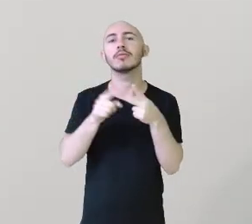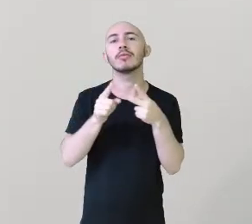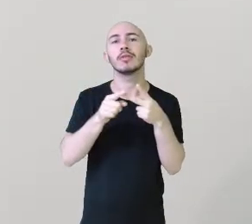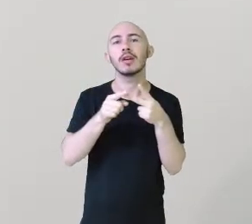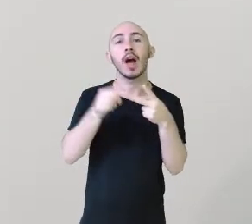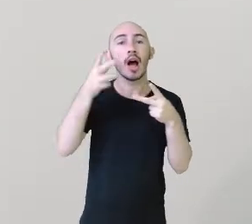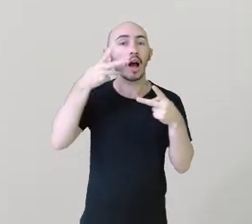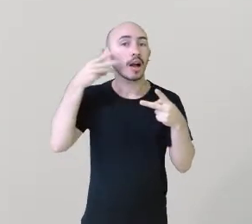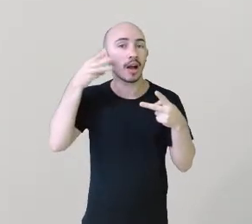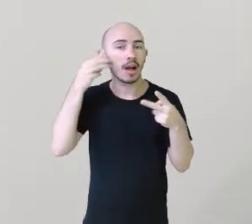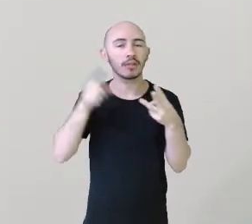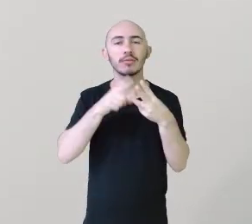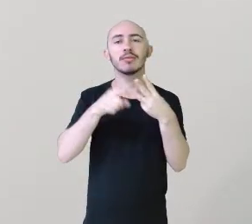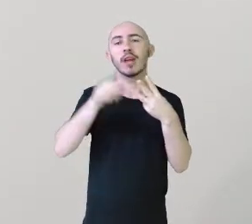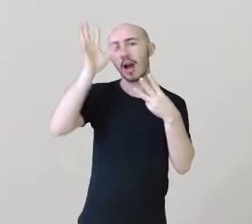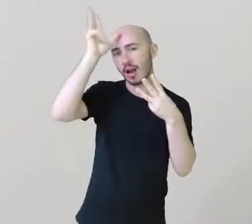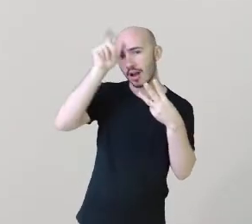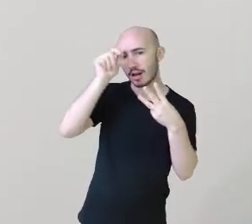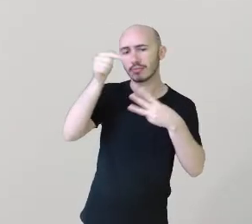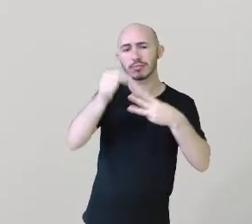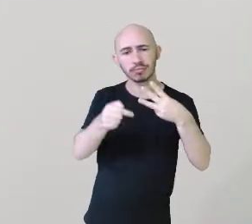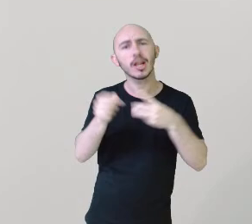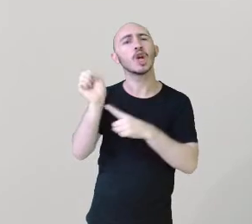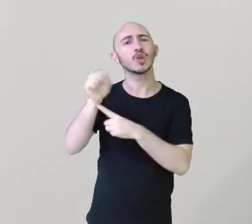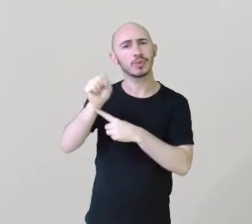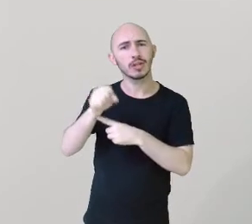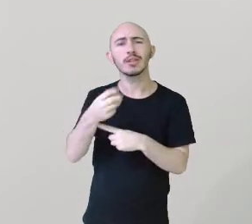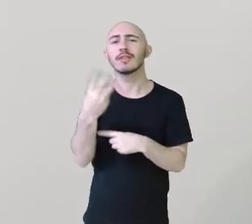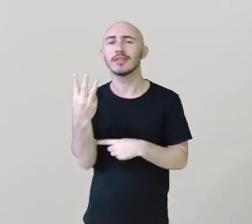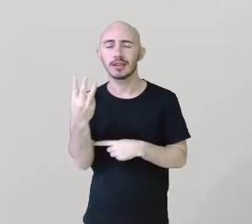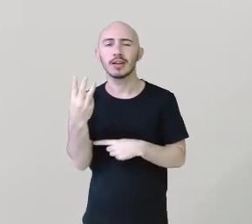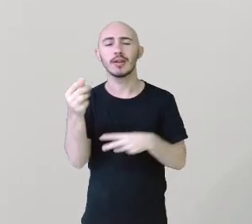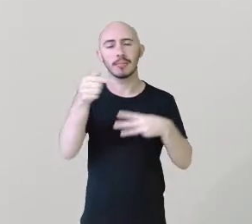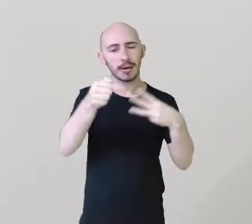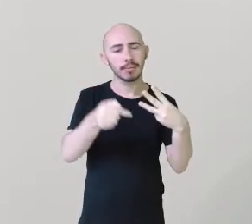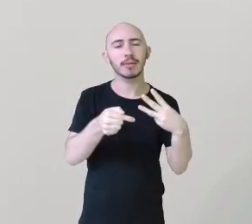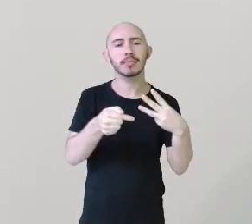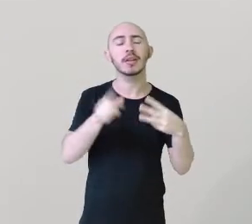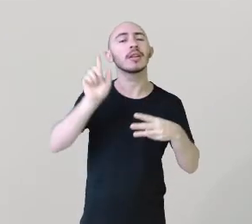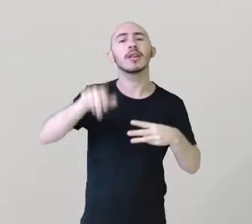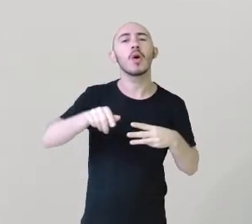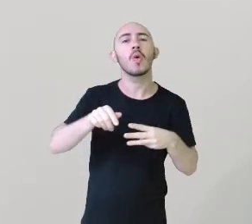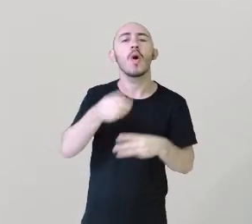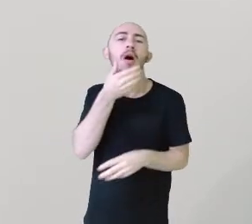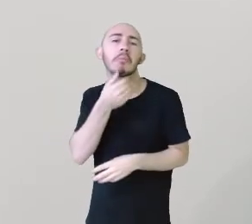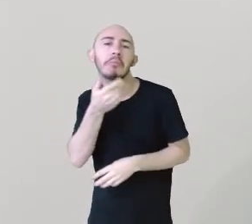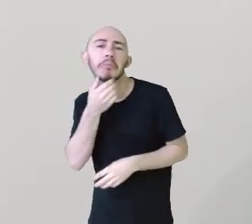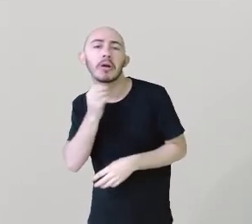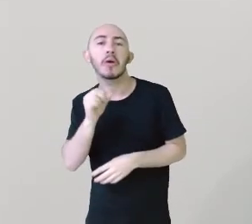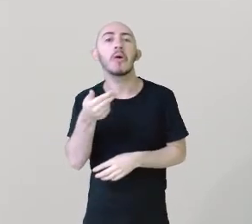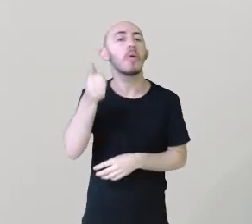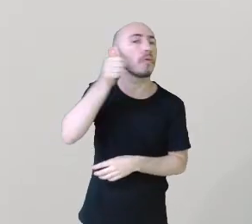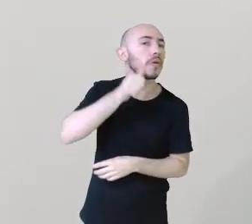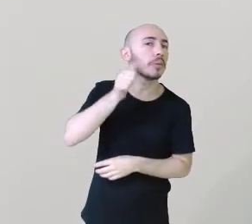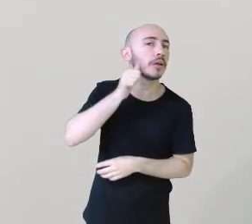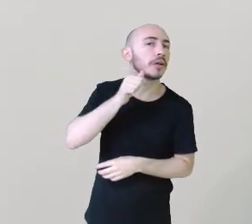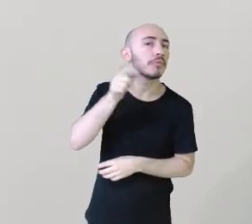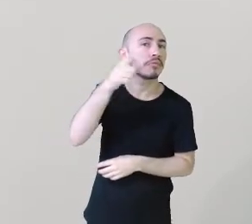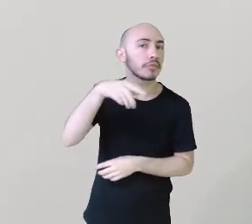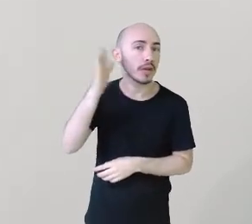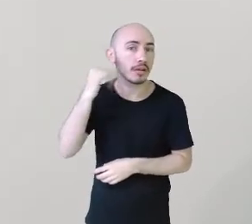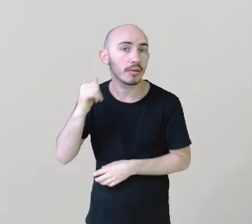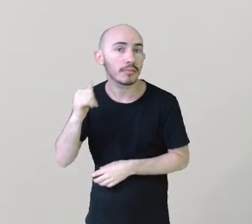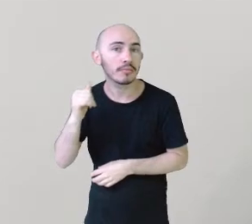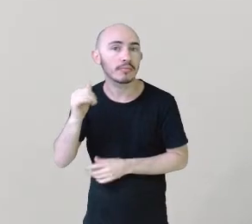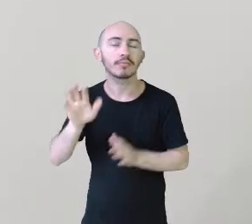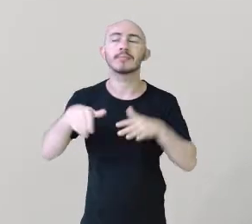gato e galo é o substantivo. Eles estão no masculino ou no feminino, de acordo com o gênero, eles